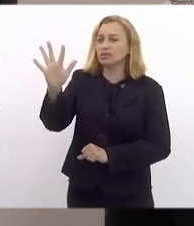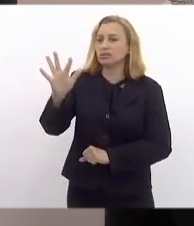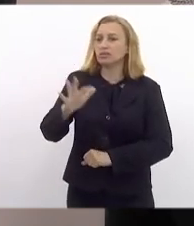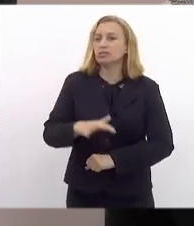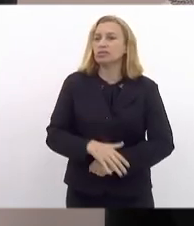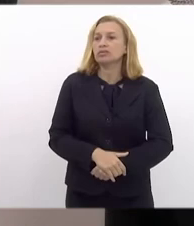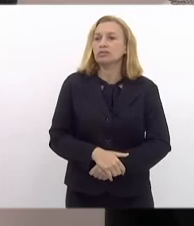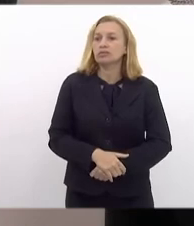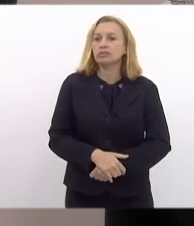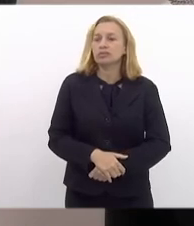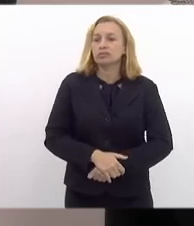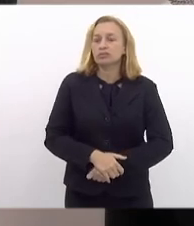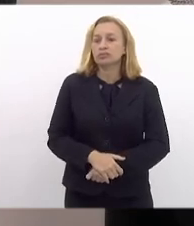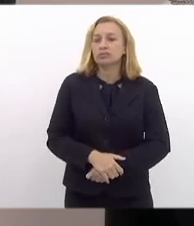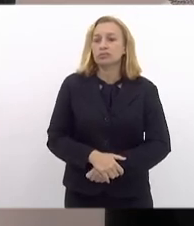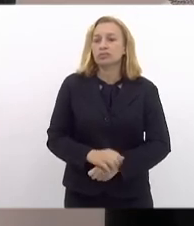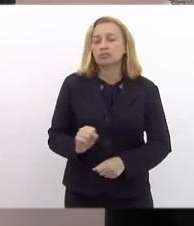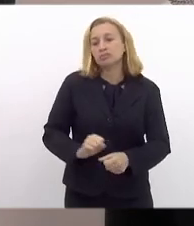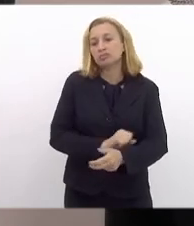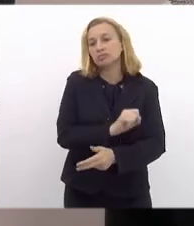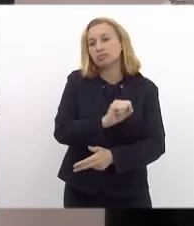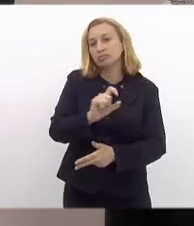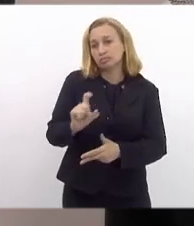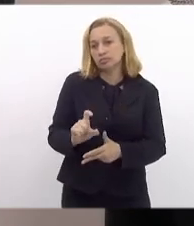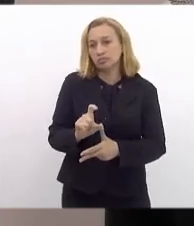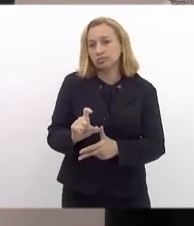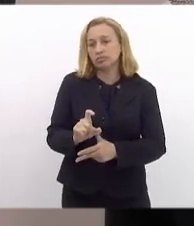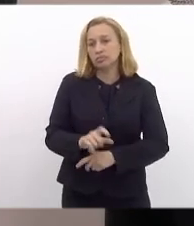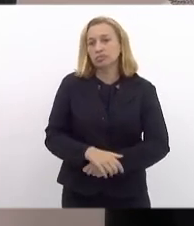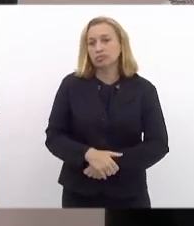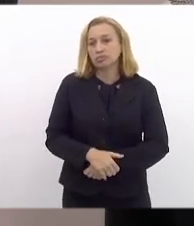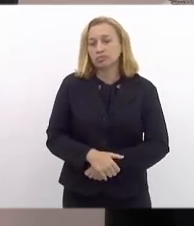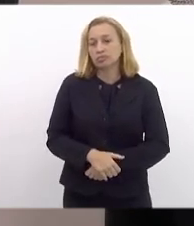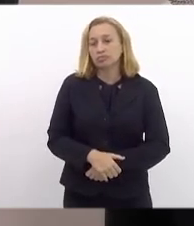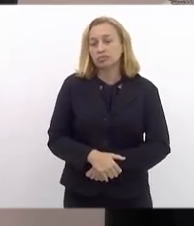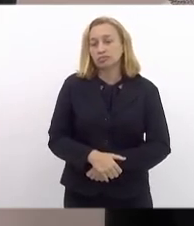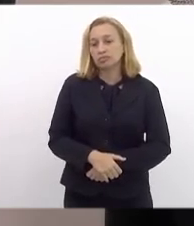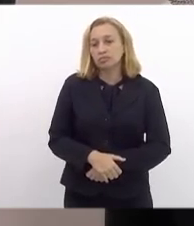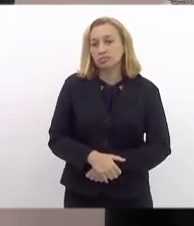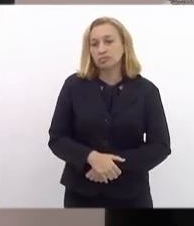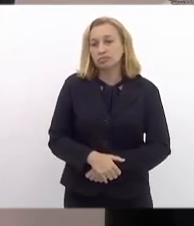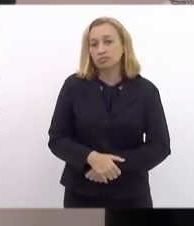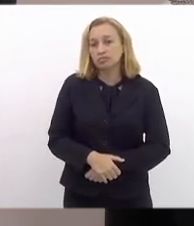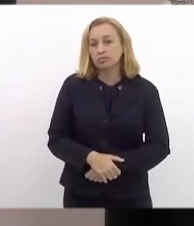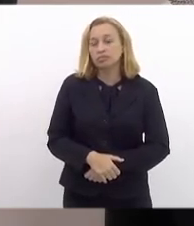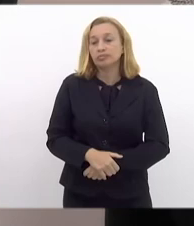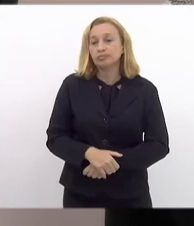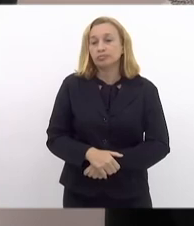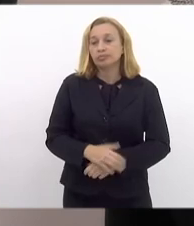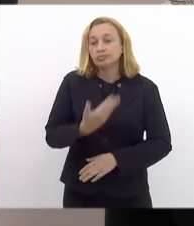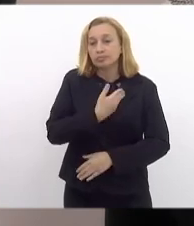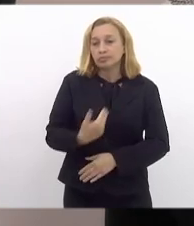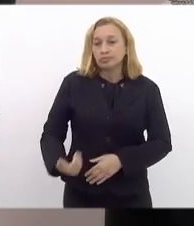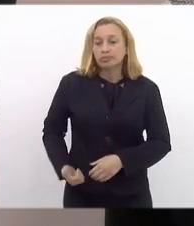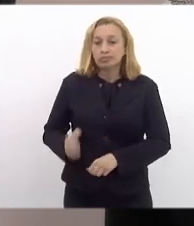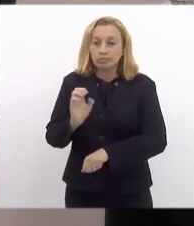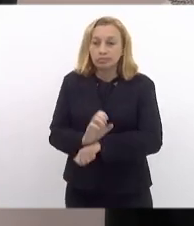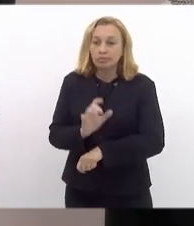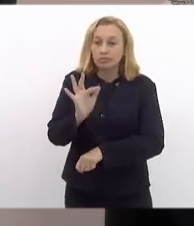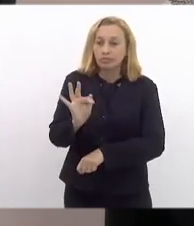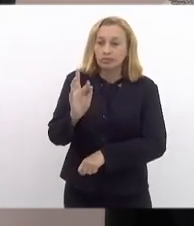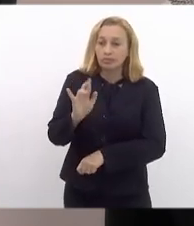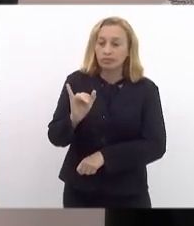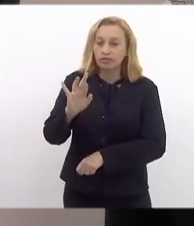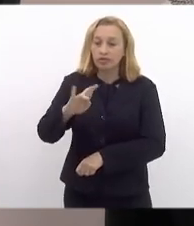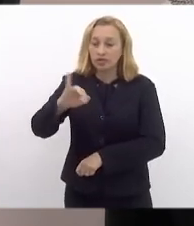preço e o poder aquisitivo Não aumentou o governo do estado a feijão vai